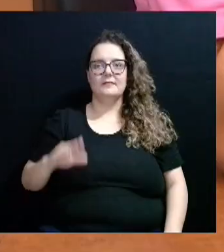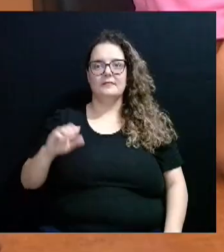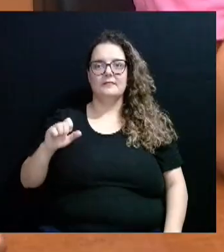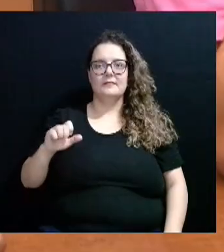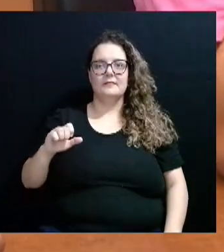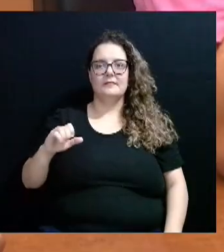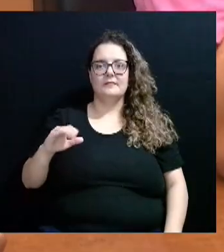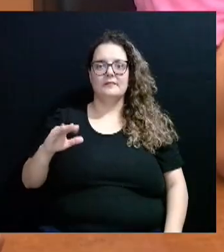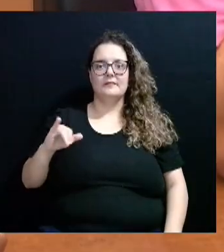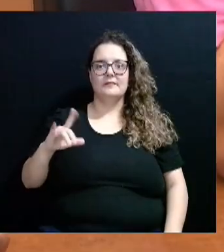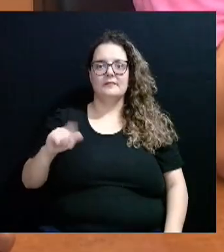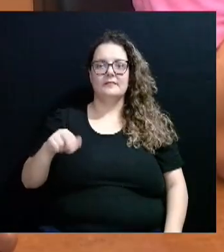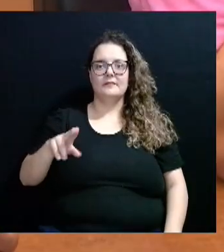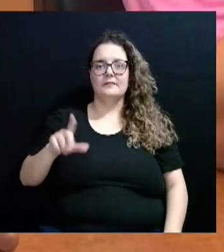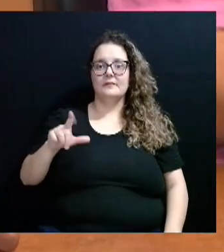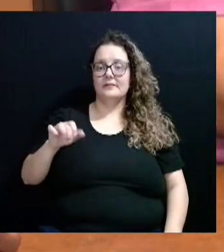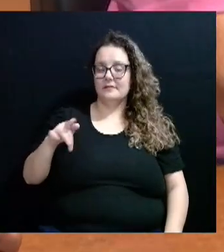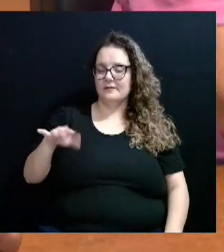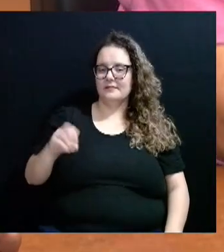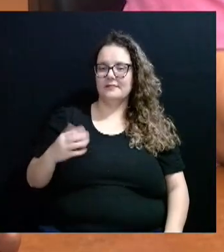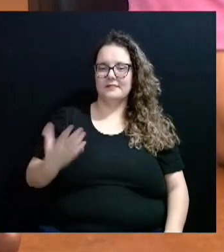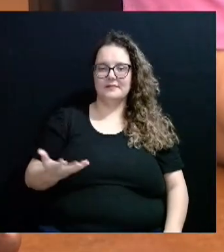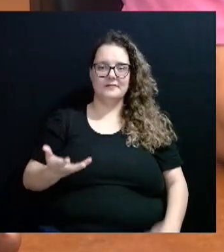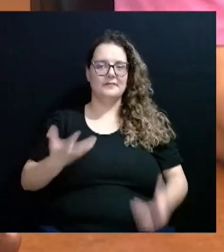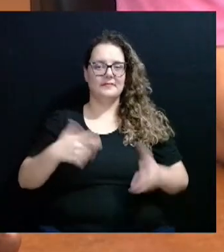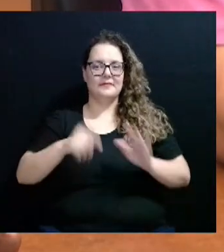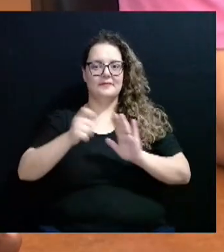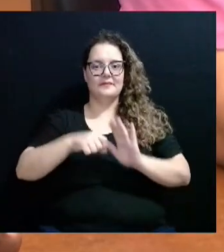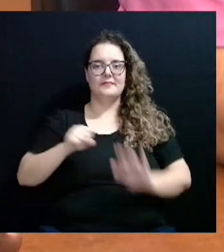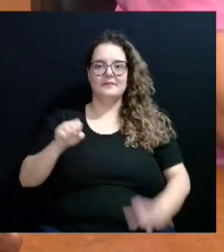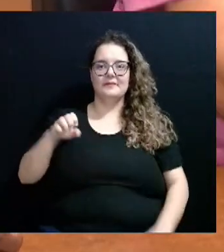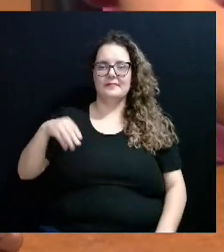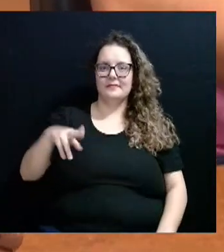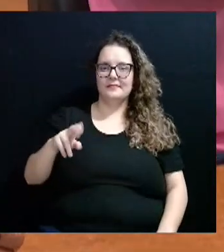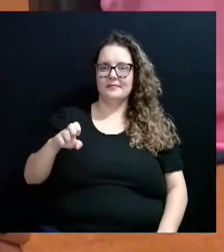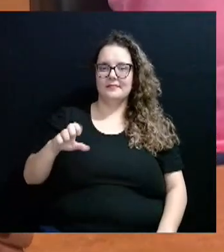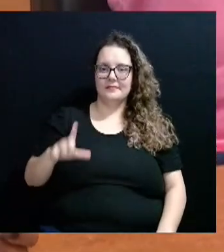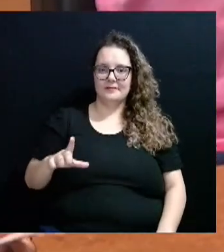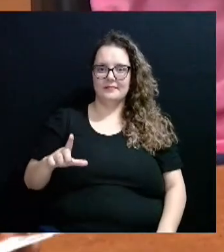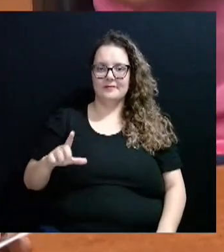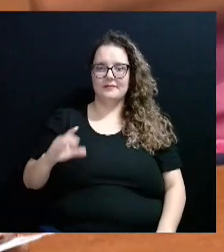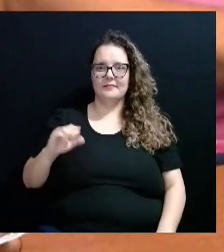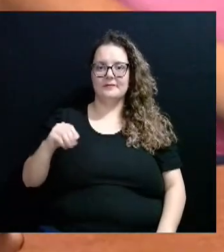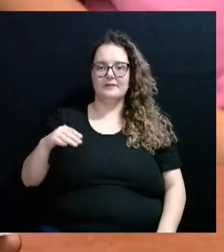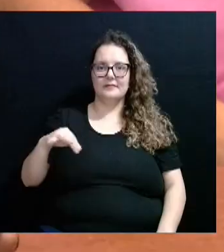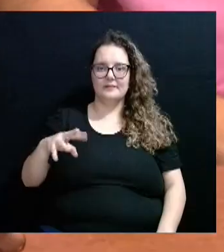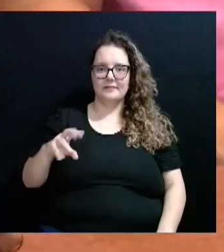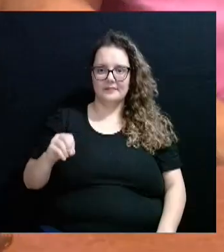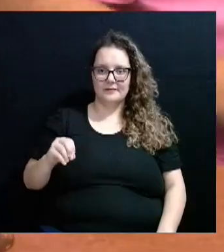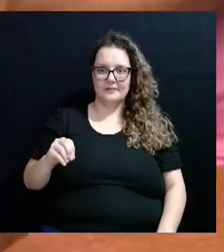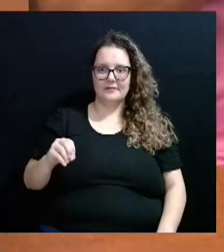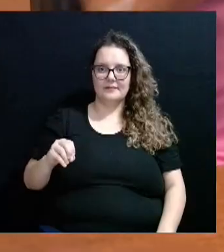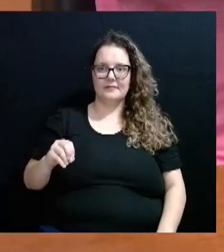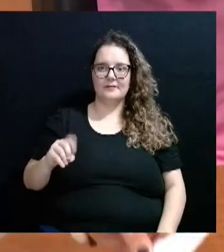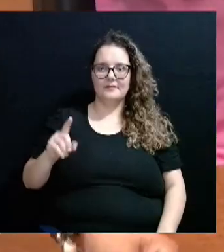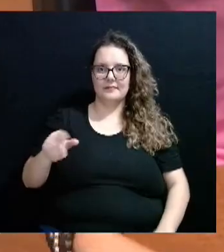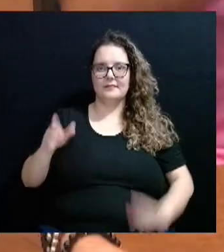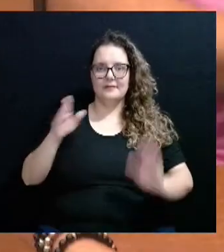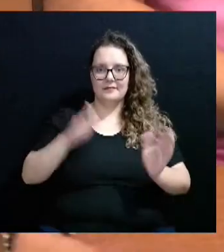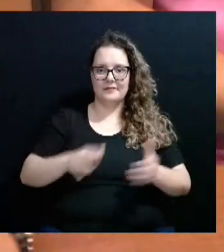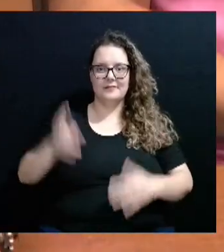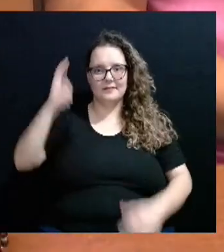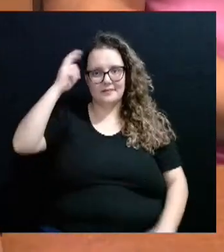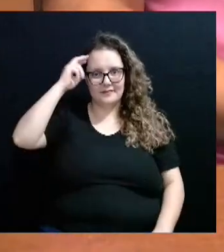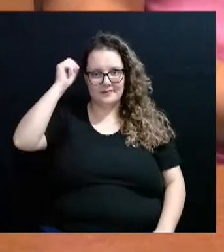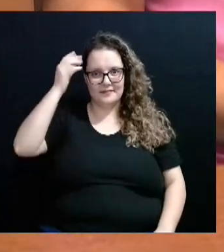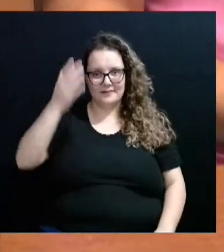tá? Bom, quero registrar a presença do Samuel Camilo Anastácio, que é produtor cultural. Cadê o Samuel? Obrigada,